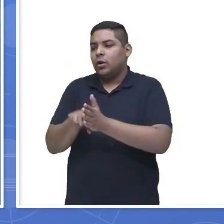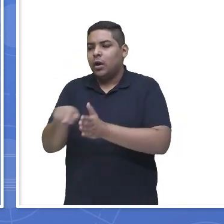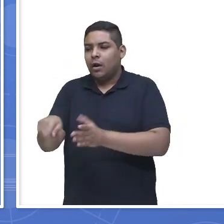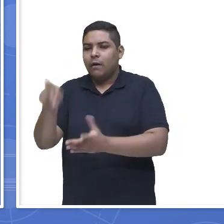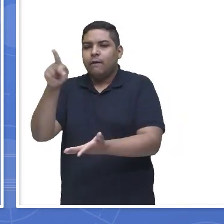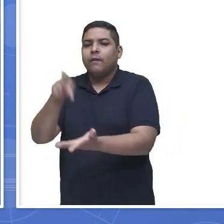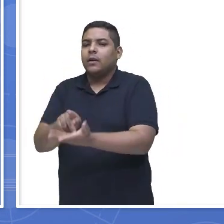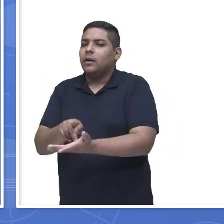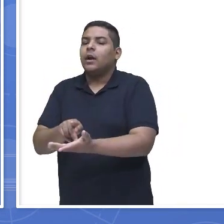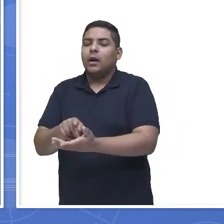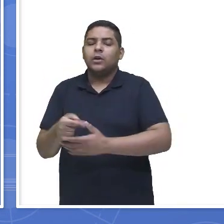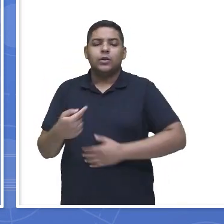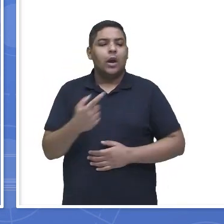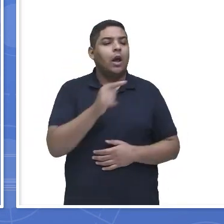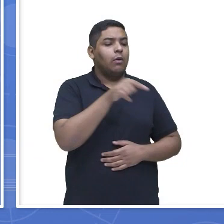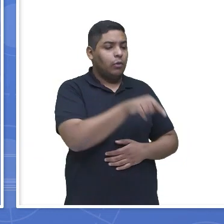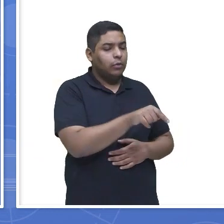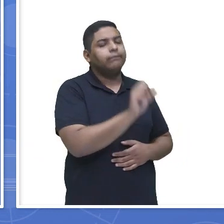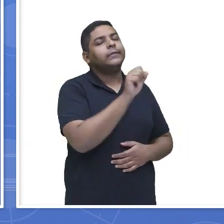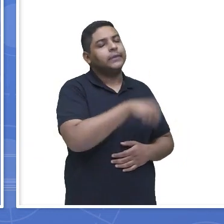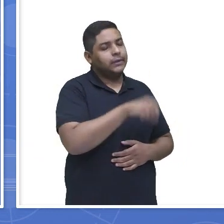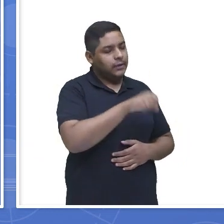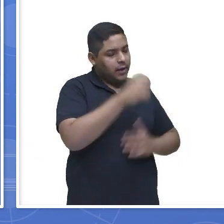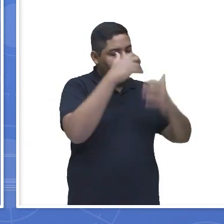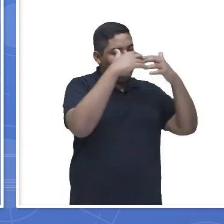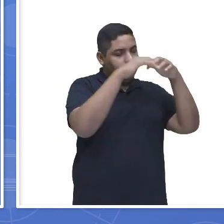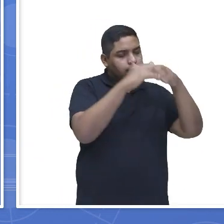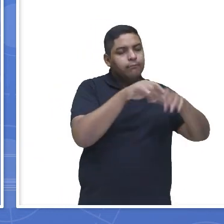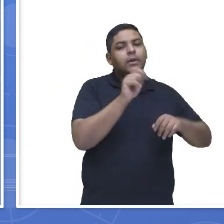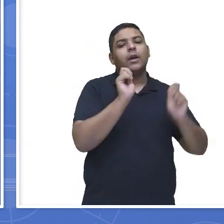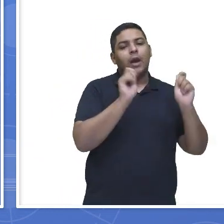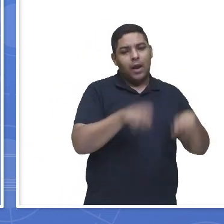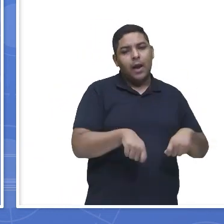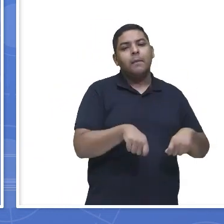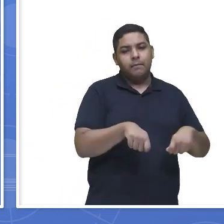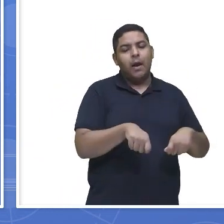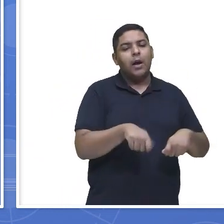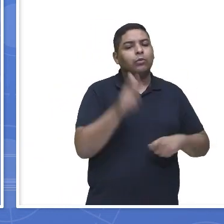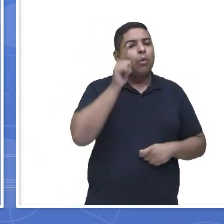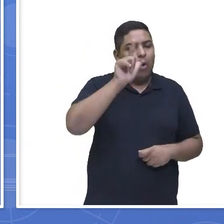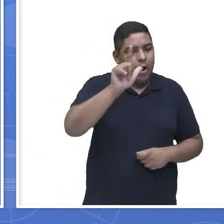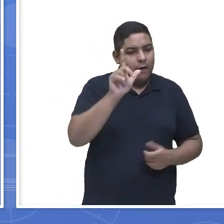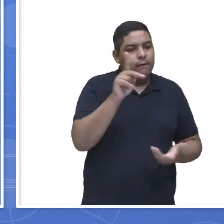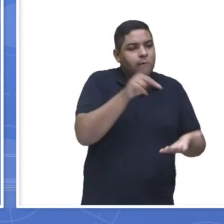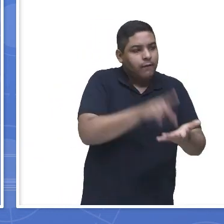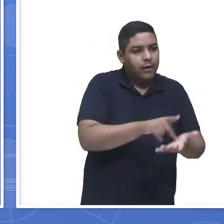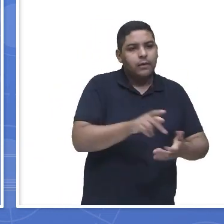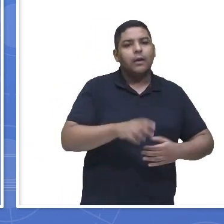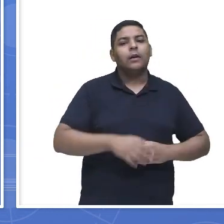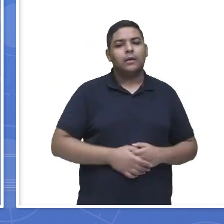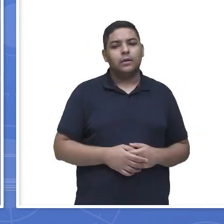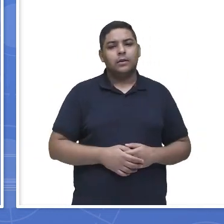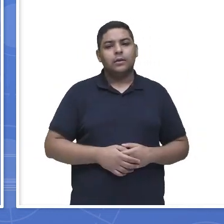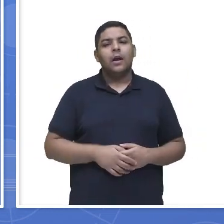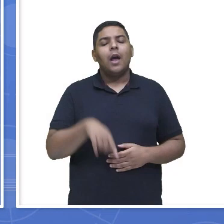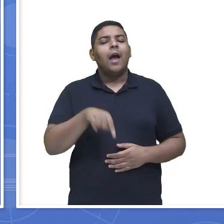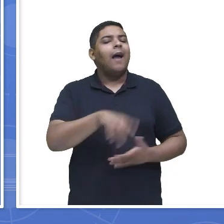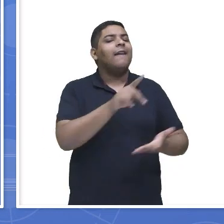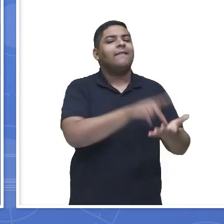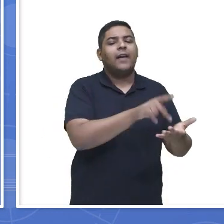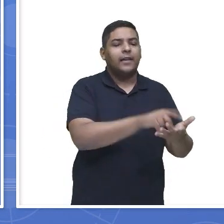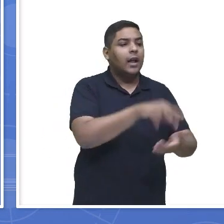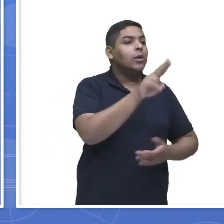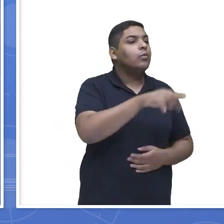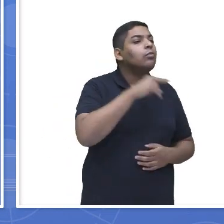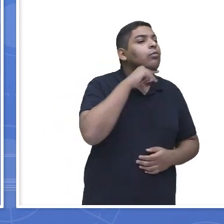sim, eu não só consigo, a minha mente não só é capaz de chegar a essa verdade, como essa verdade ela é inquestionável.